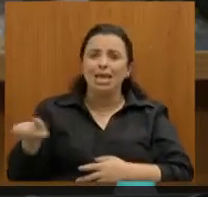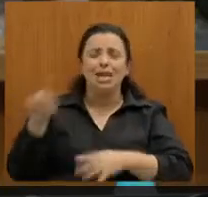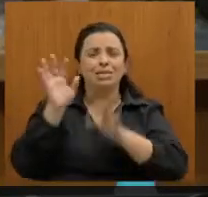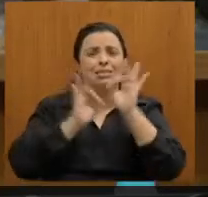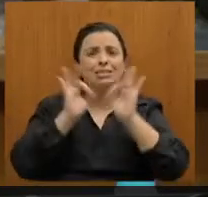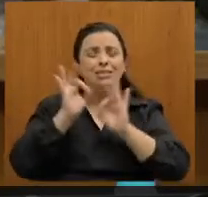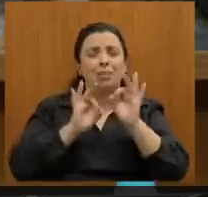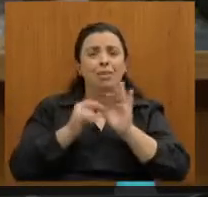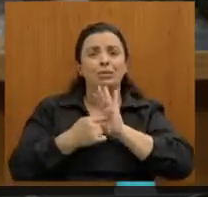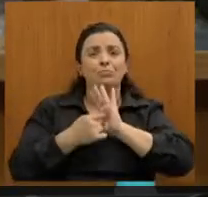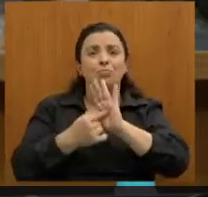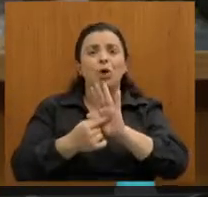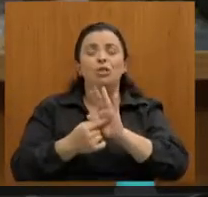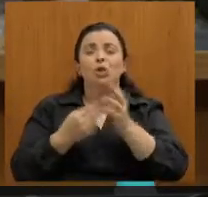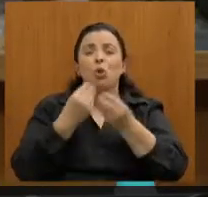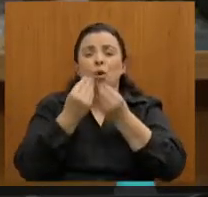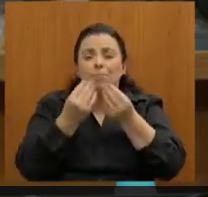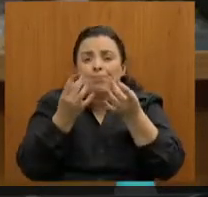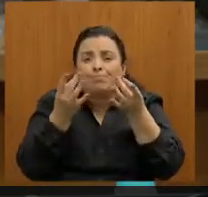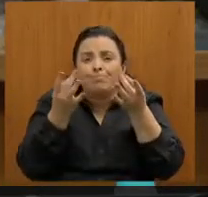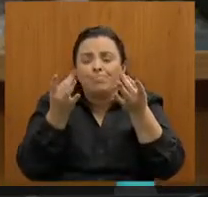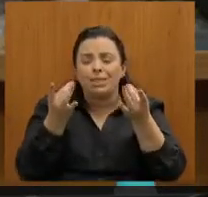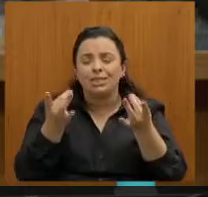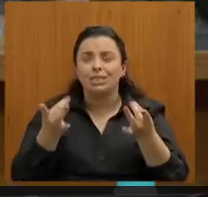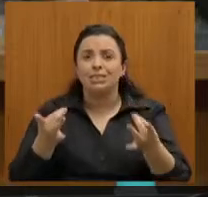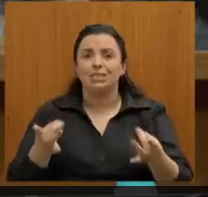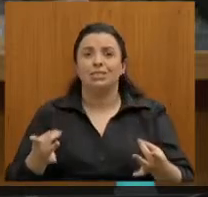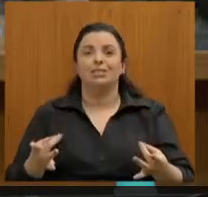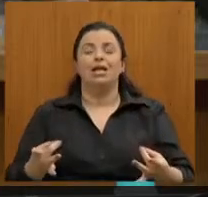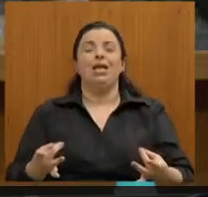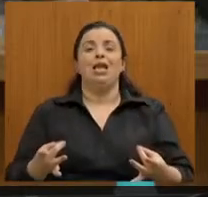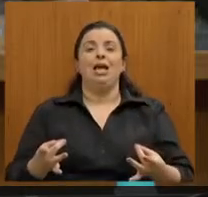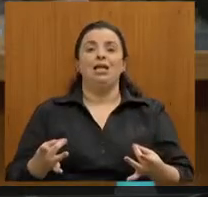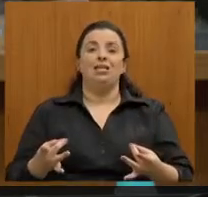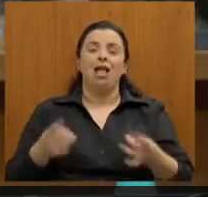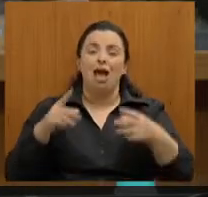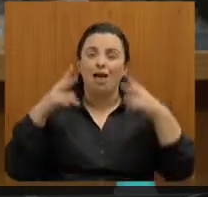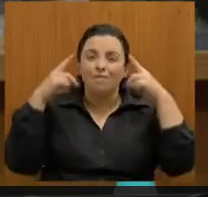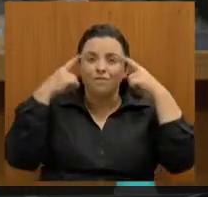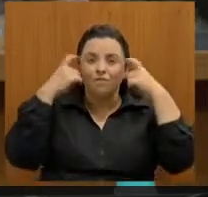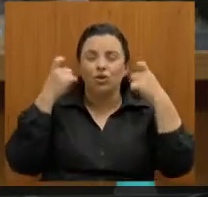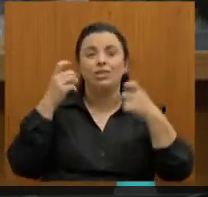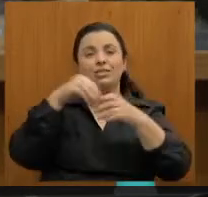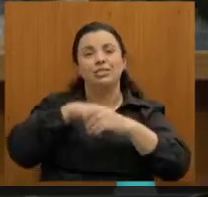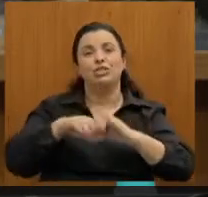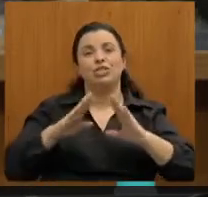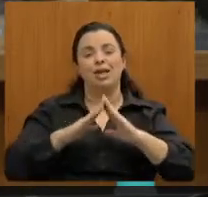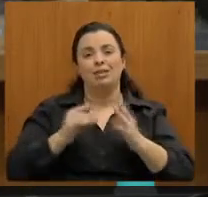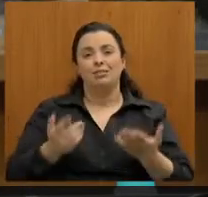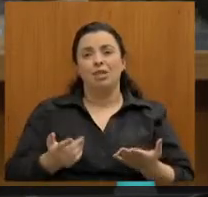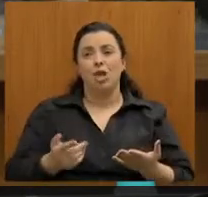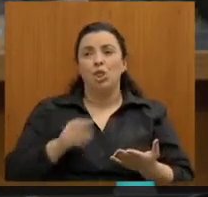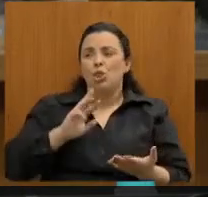peculiaridade da matéria da violência doméstica Ela não é uma violência como qualquer outra